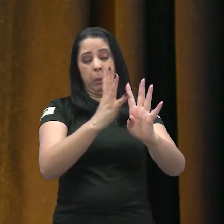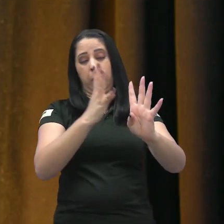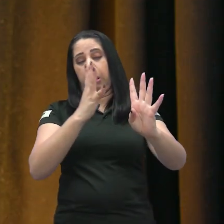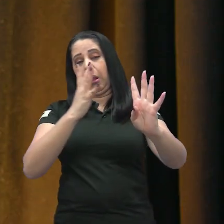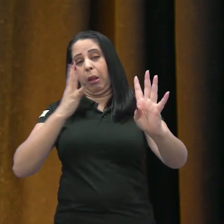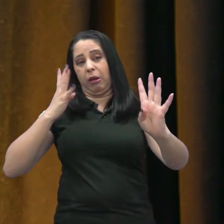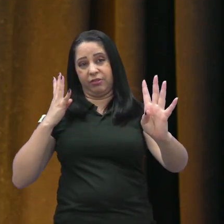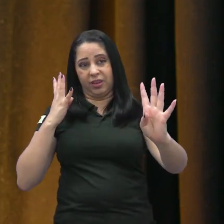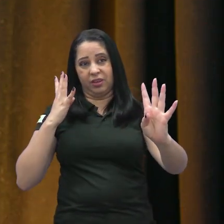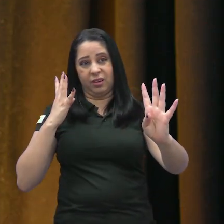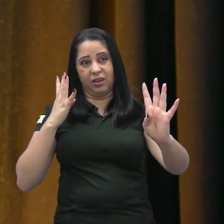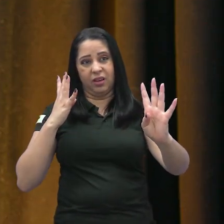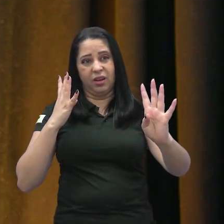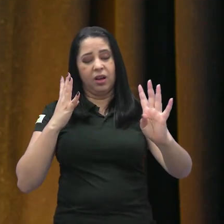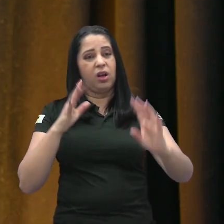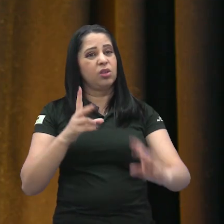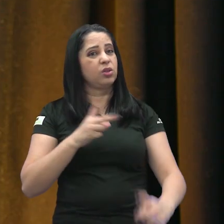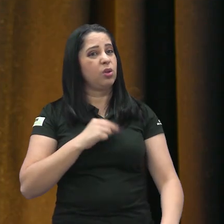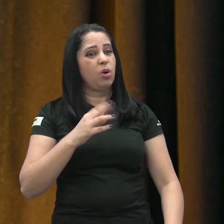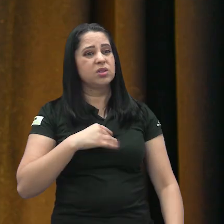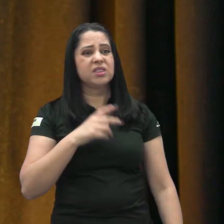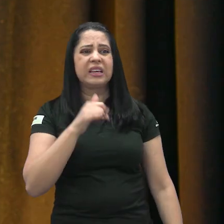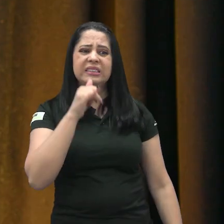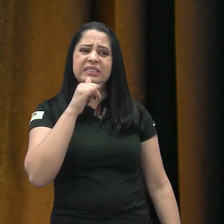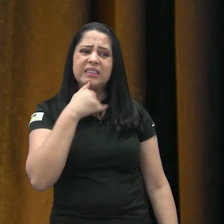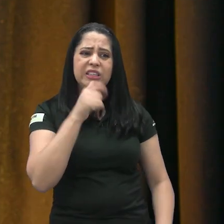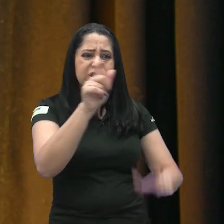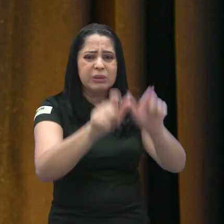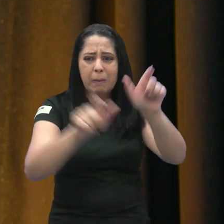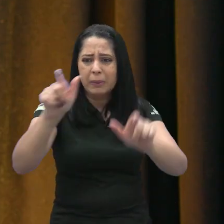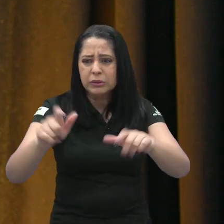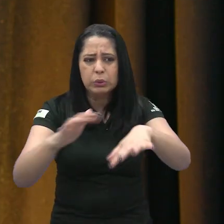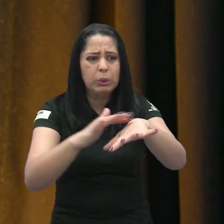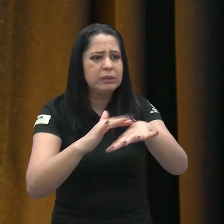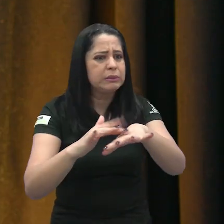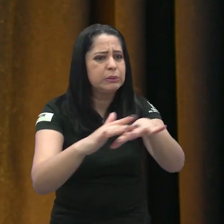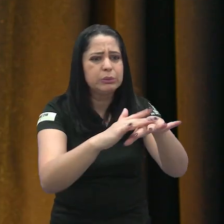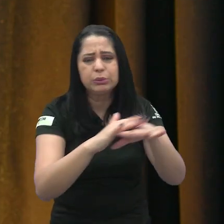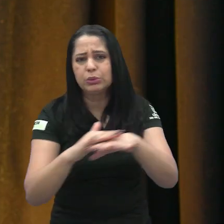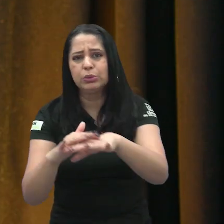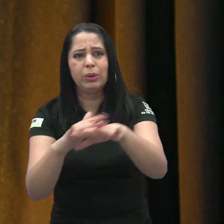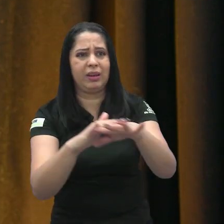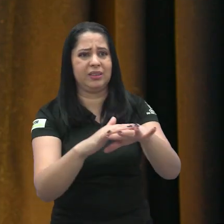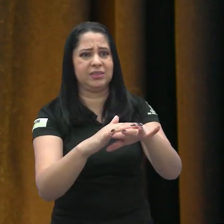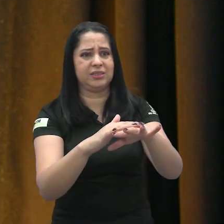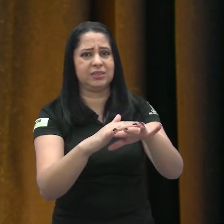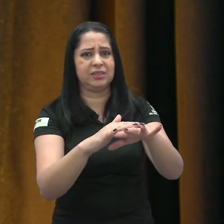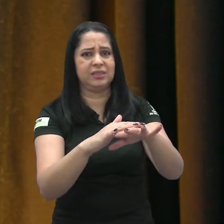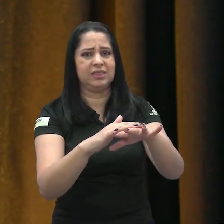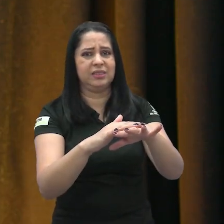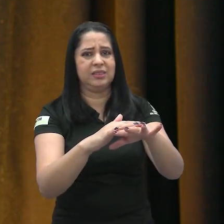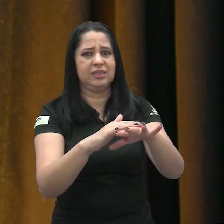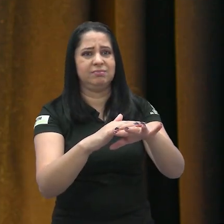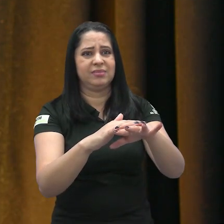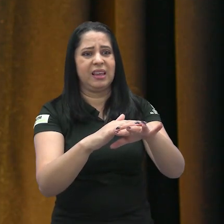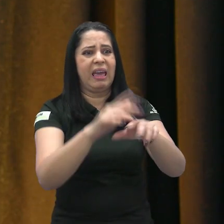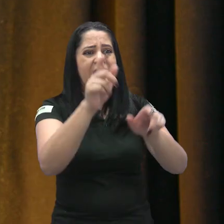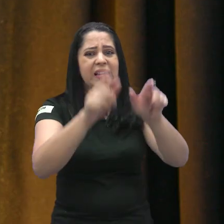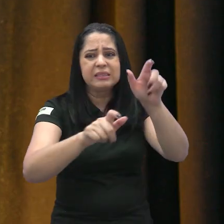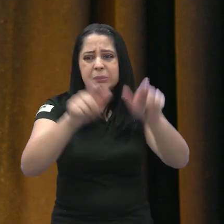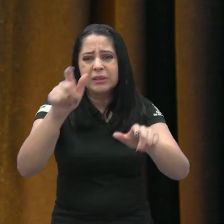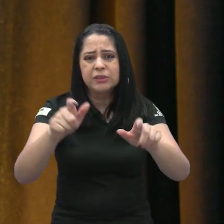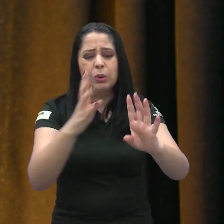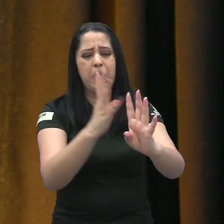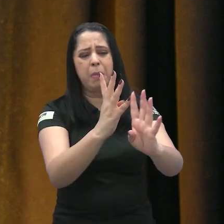SUS, porque é muito triste você ter pessoas doentes. Pior ainda